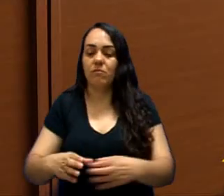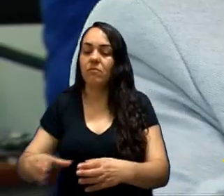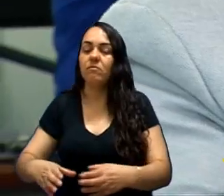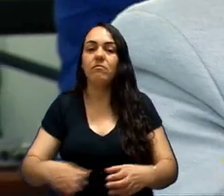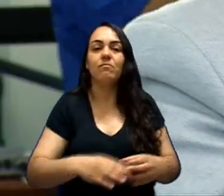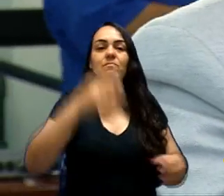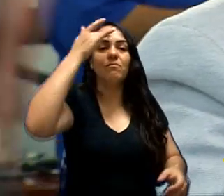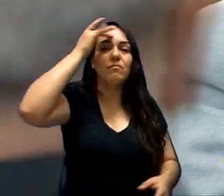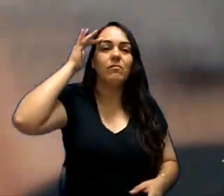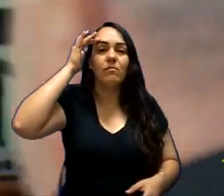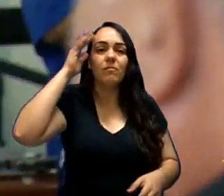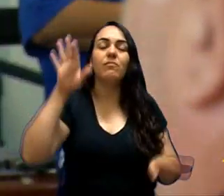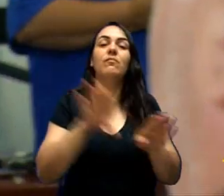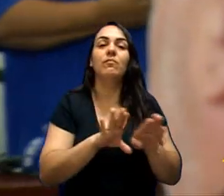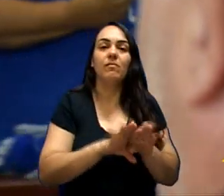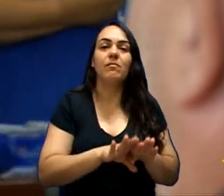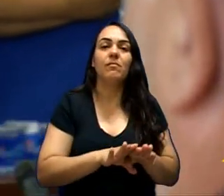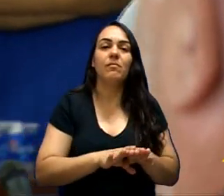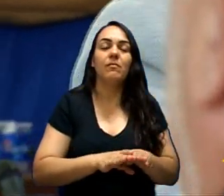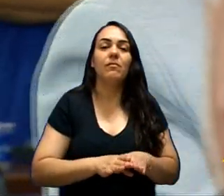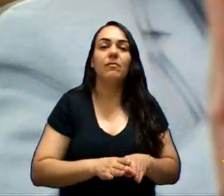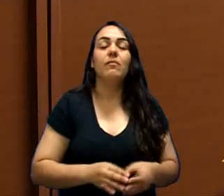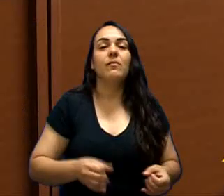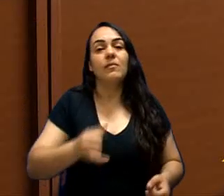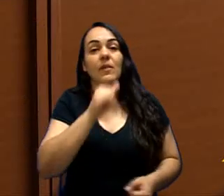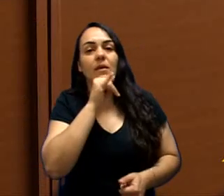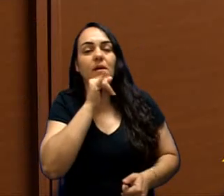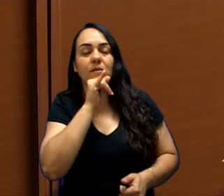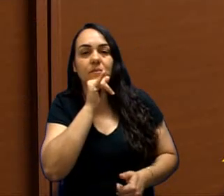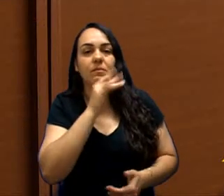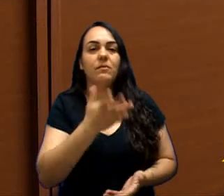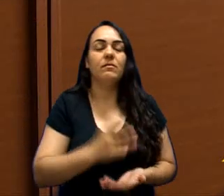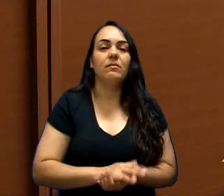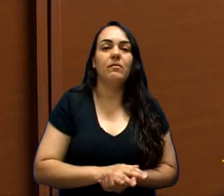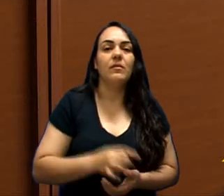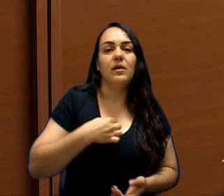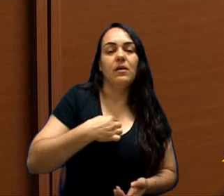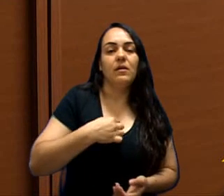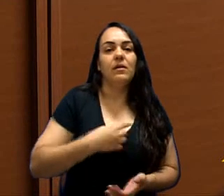algumas pessoas. Por exemplo, já